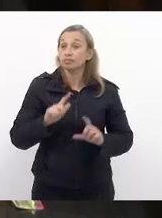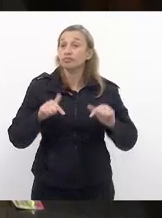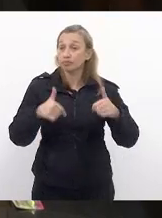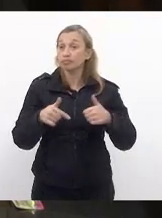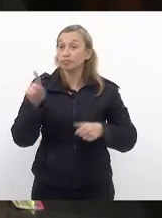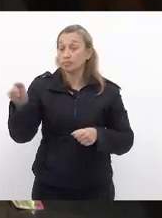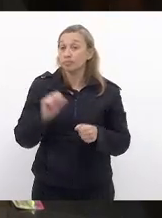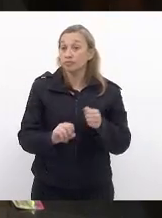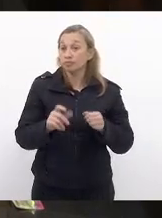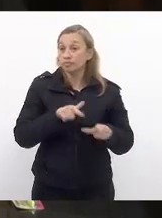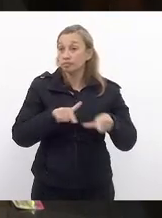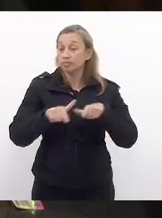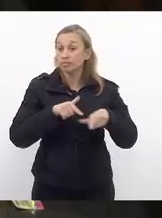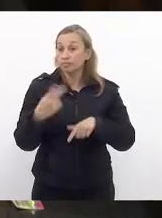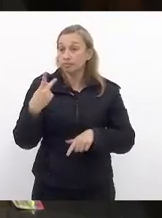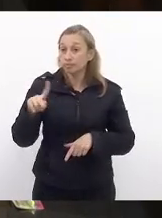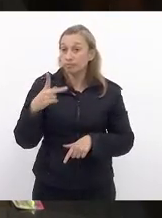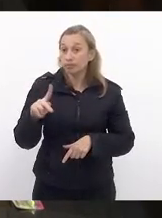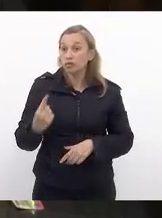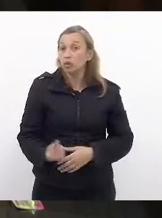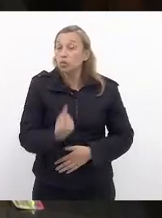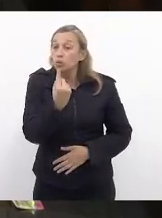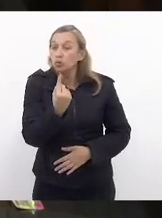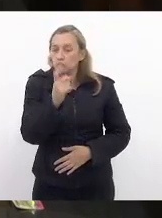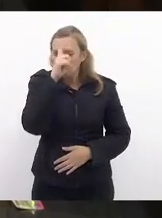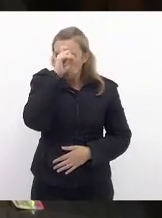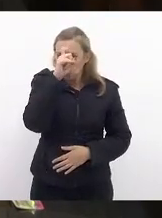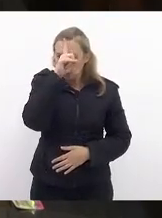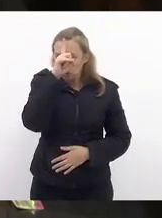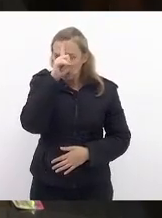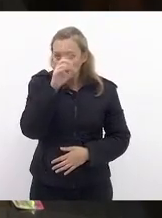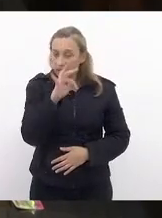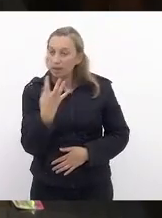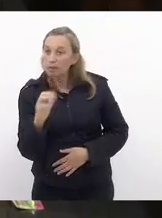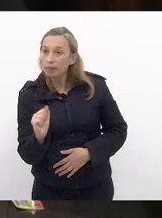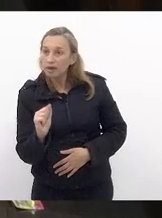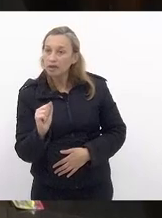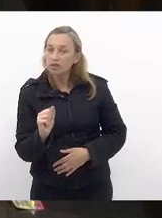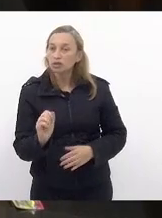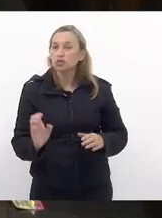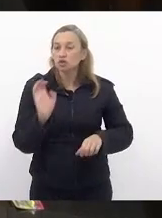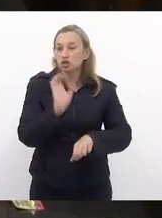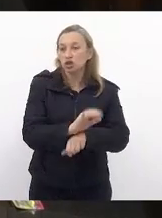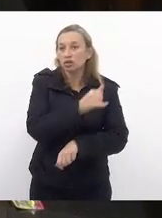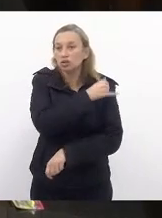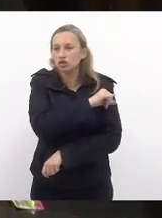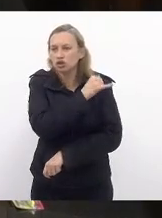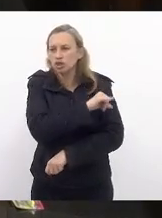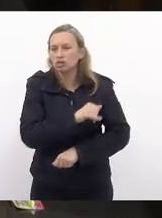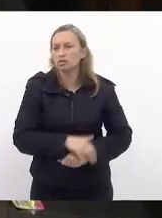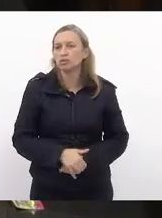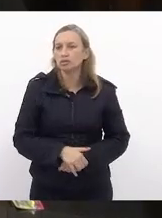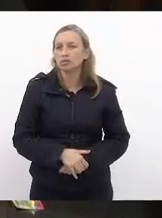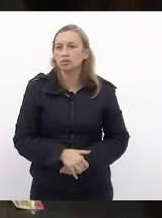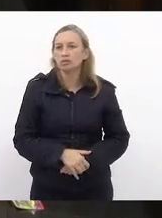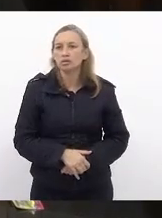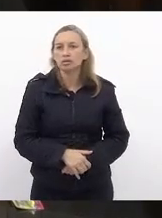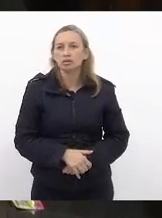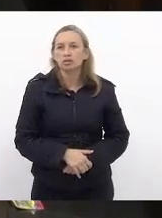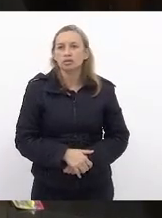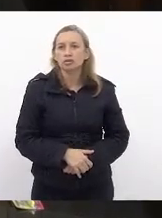fez no mandato dele foi pegar o único hospital de campanha do Estado do Rio de Janeiro